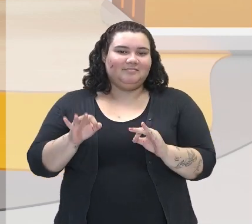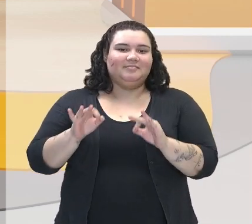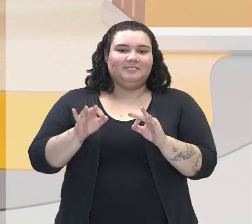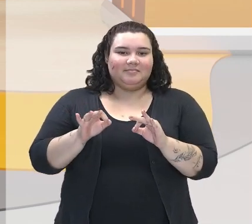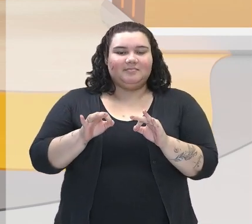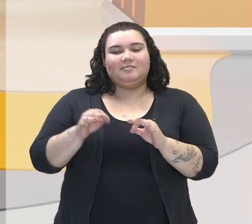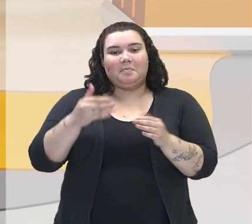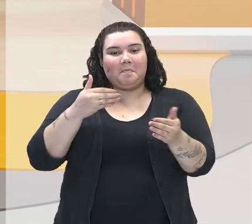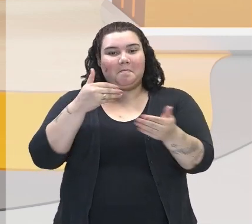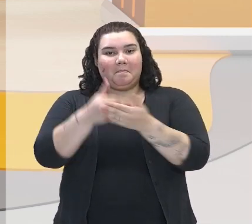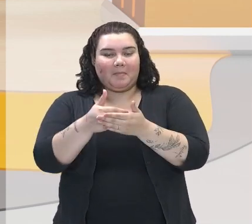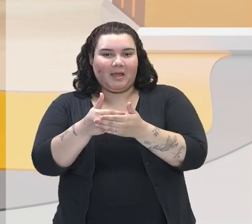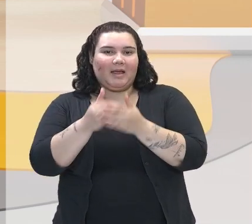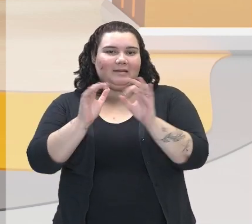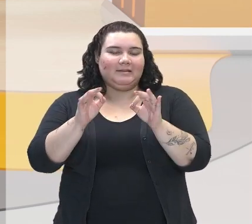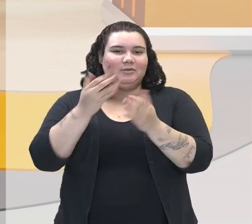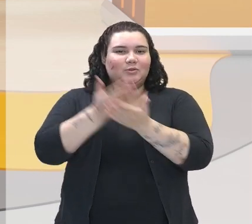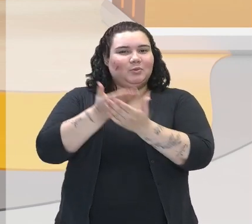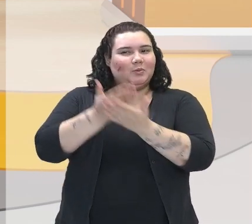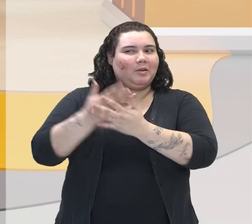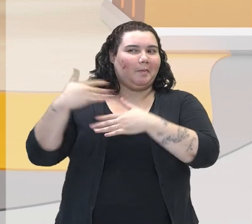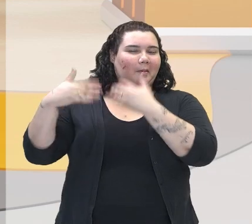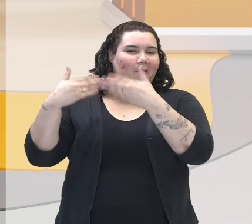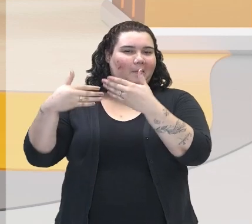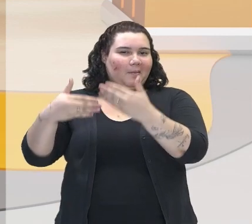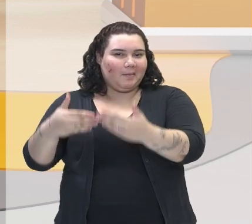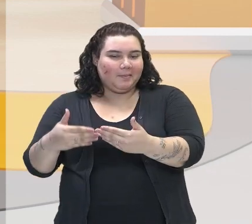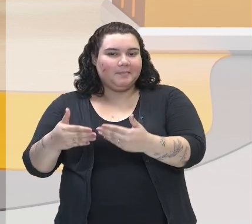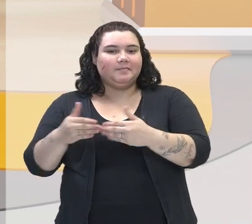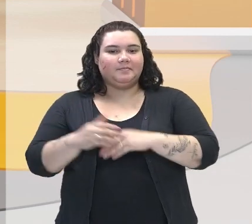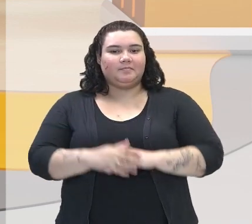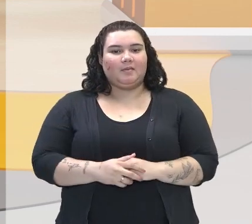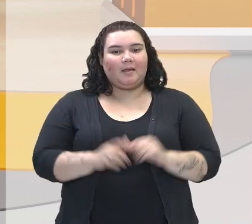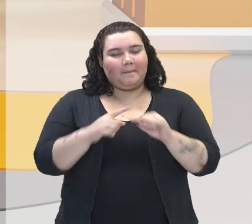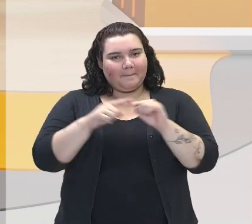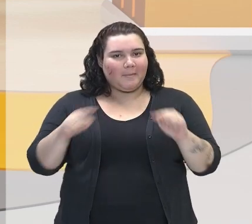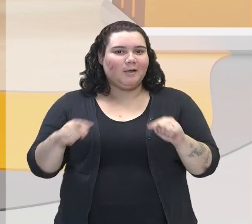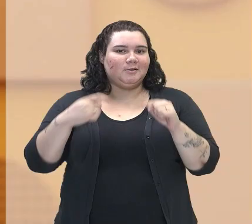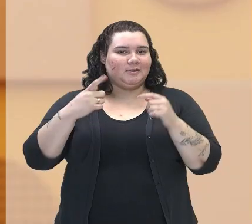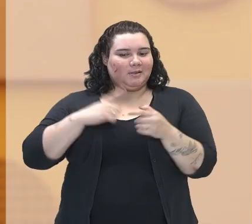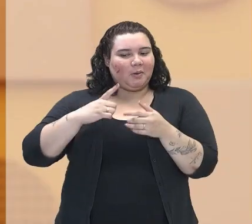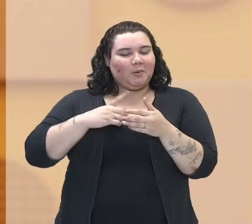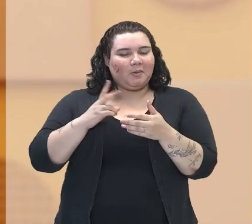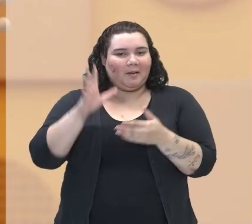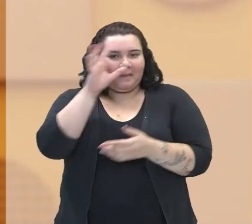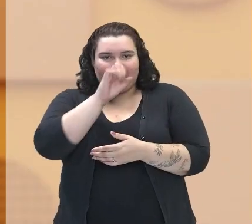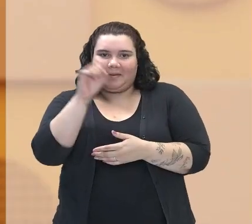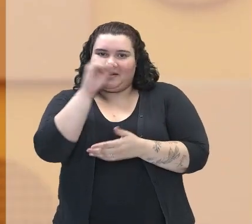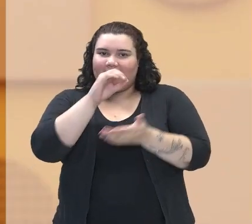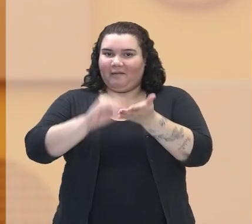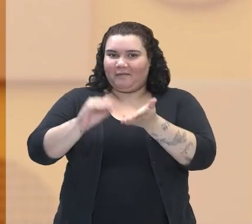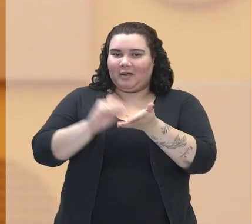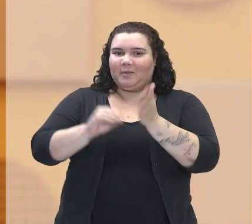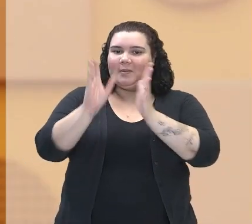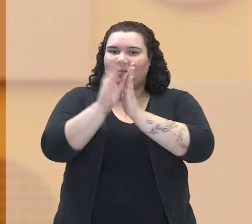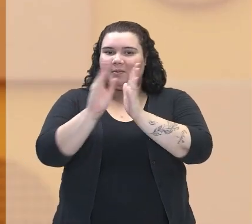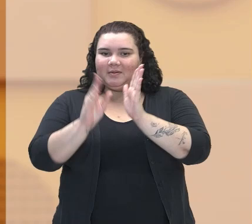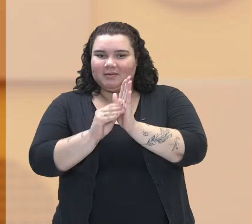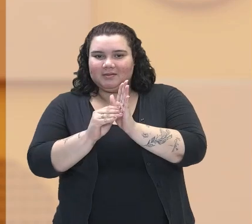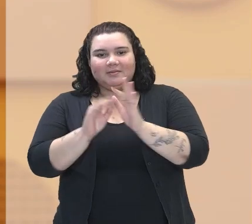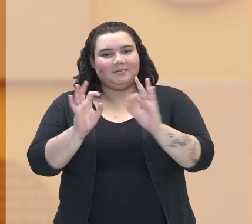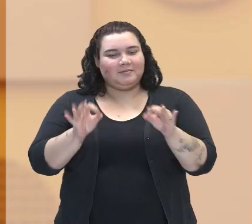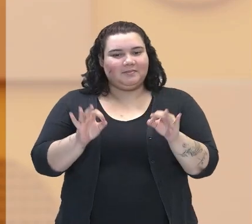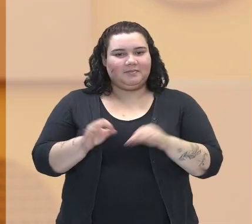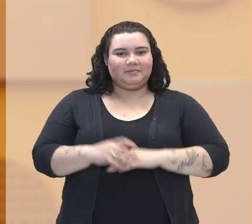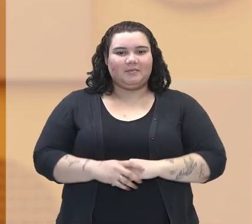trabalhos nesse nosso percurso de aulas aqui em Geografia, mas ainda tem coisa para fazer, não é mesmo? Ainda não acabou, se não ainda não acabou, ainda